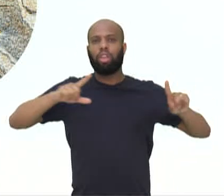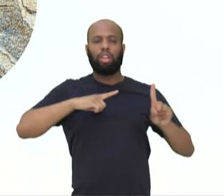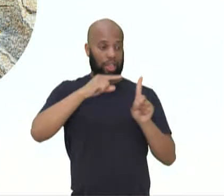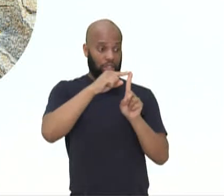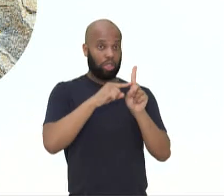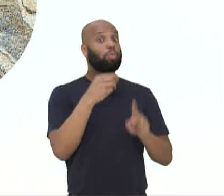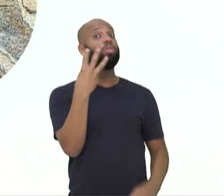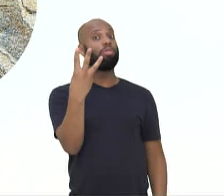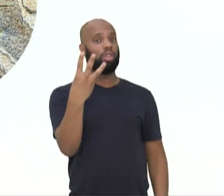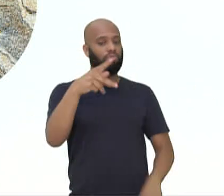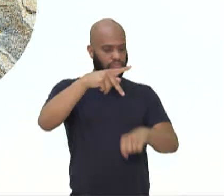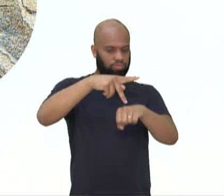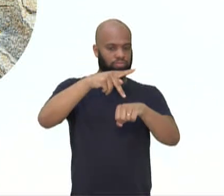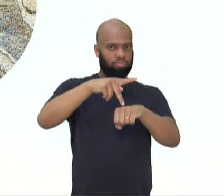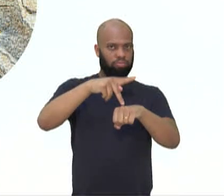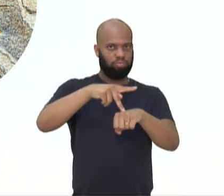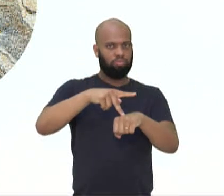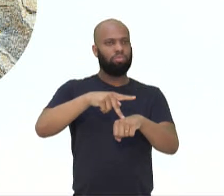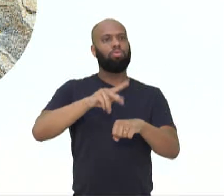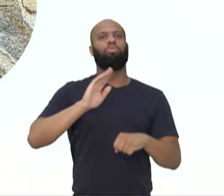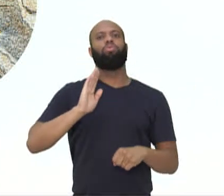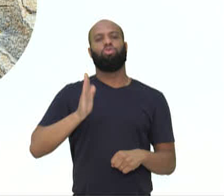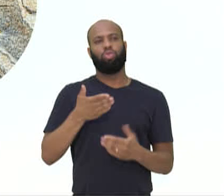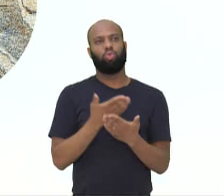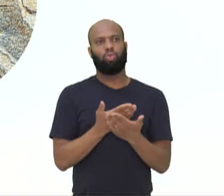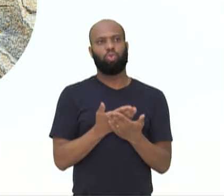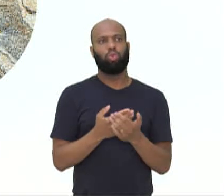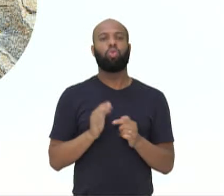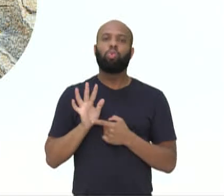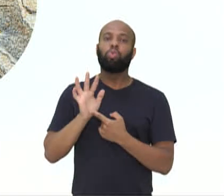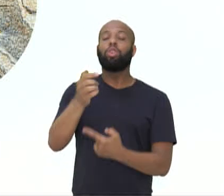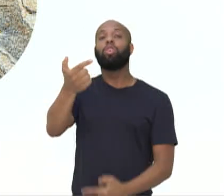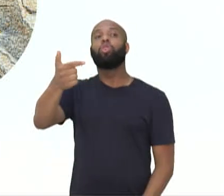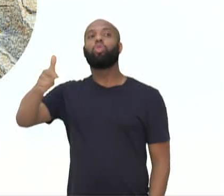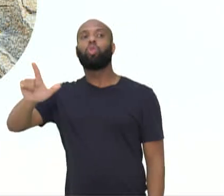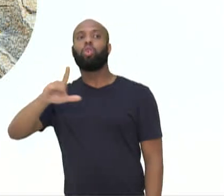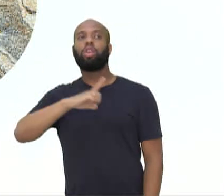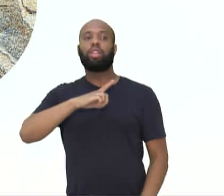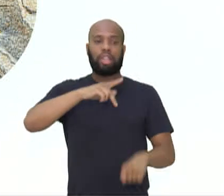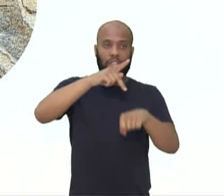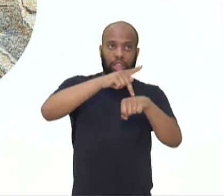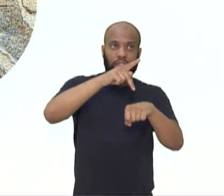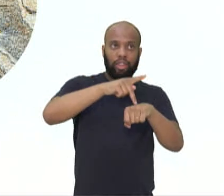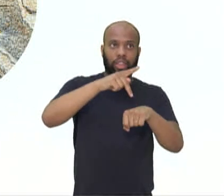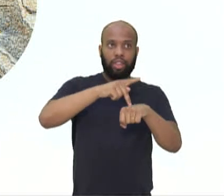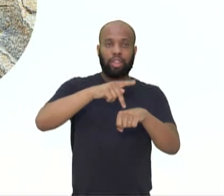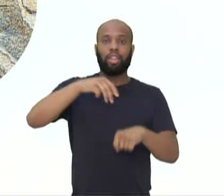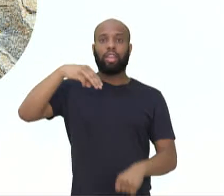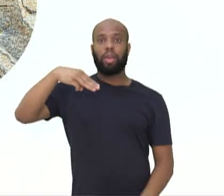tipos de rochas e a gente falou sobre elas. E eu trago de novo. Eu tenho as rochas